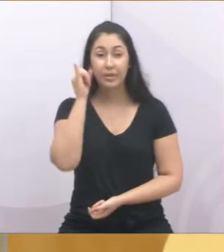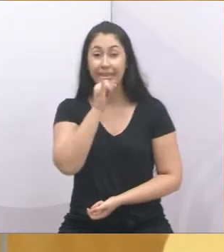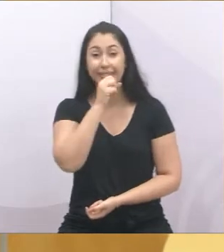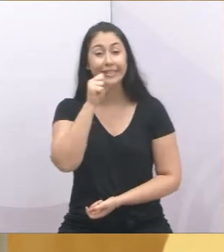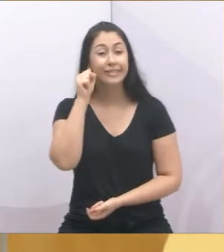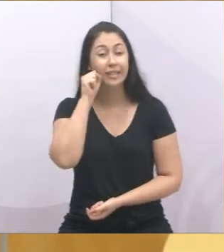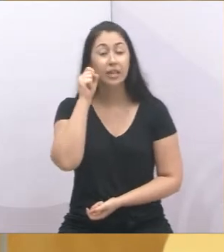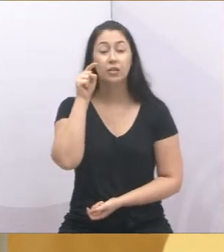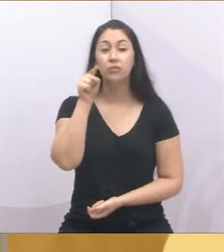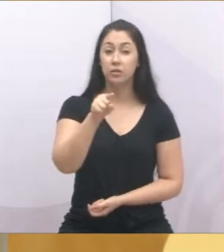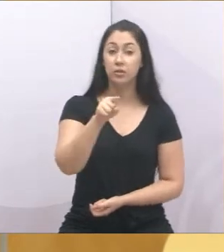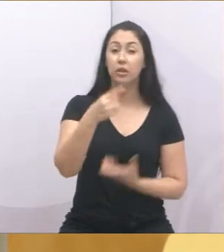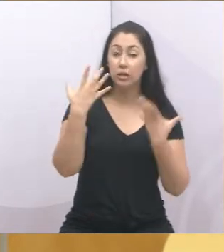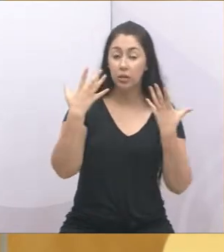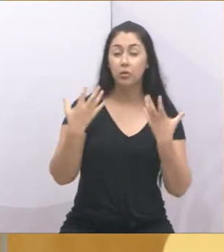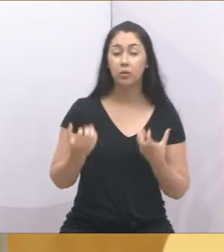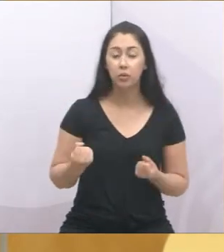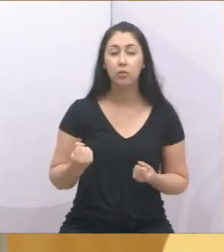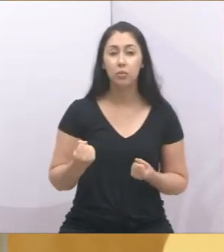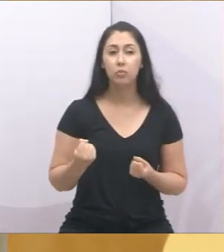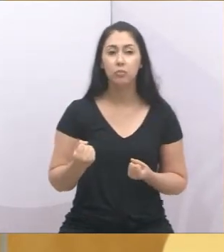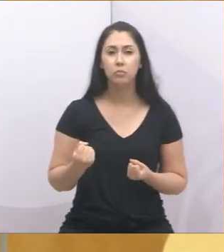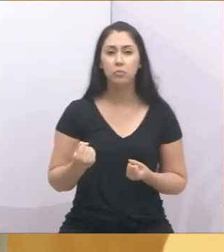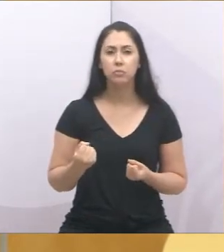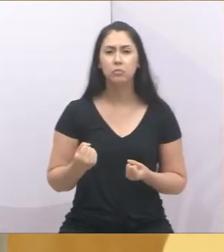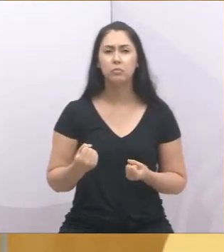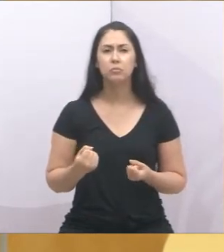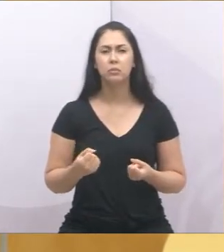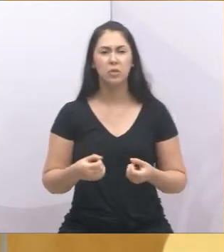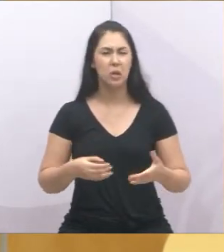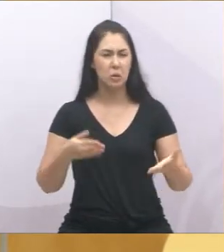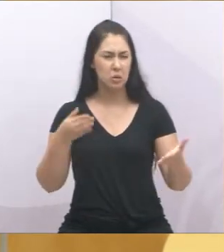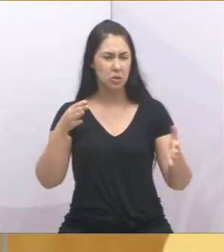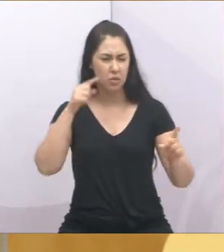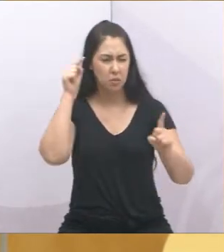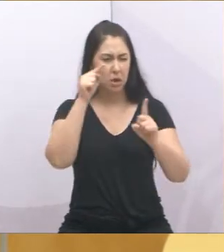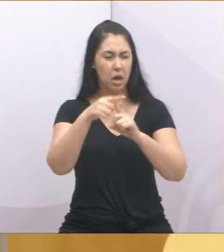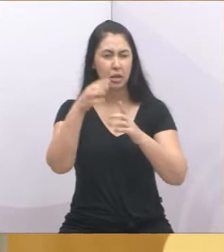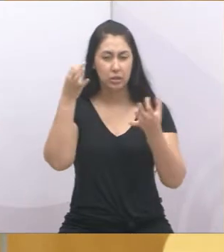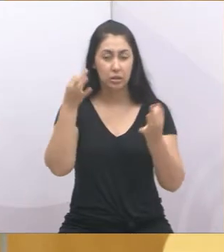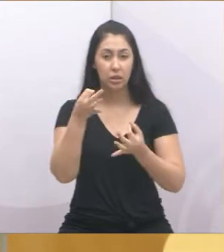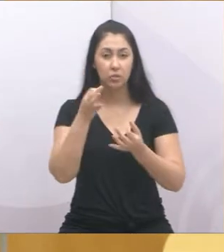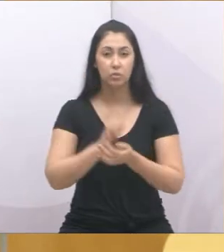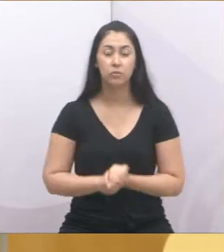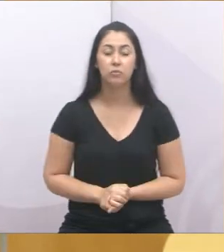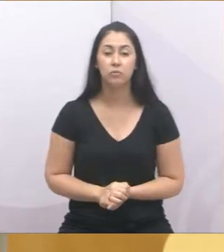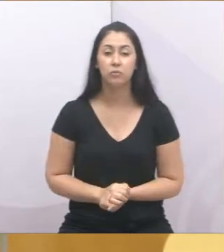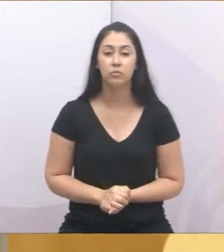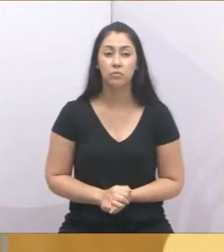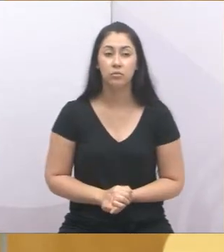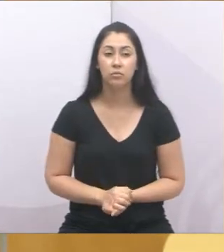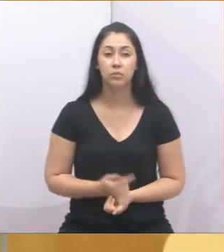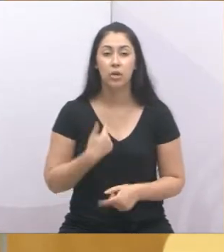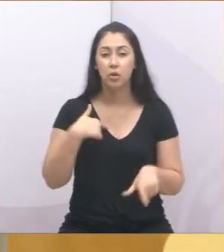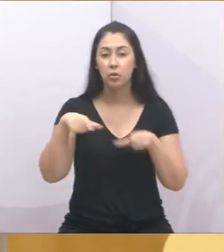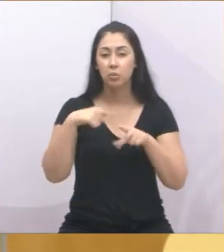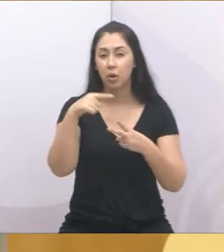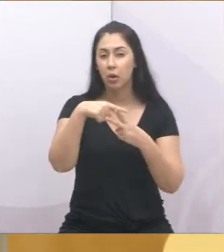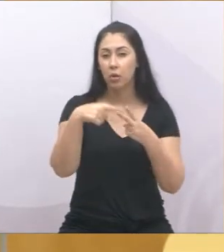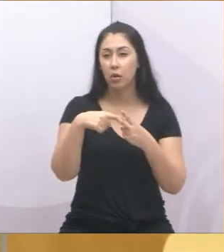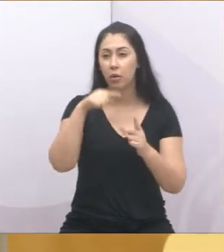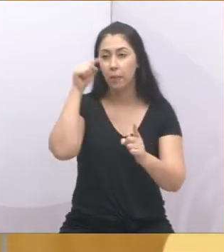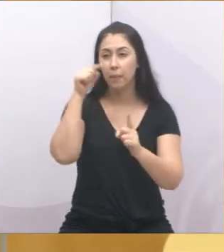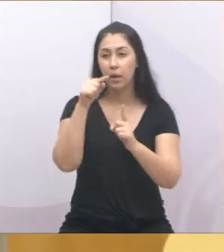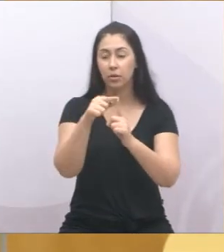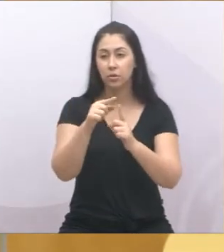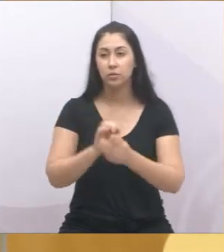você acertou em cheio. Então, eu, por exemplo, trabalhei com 2 objetivos, né?